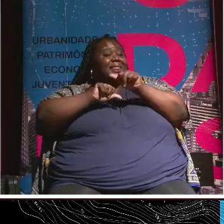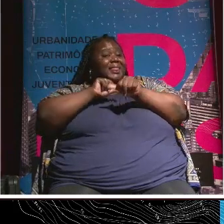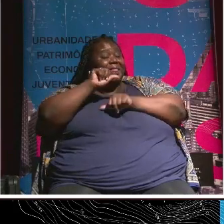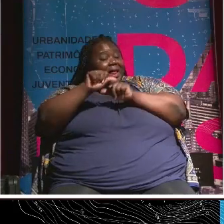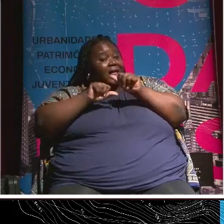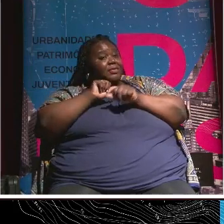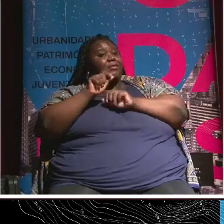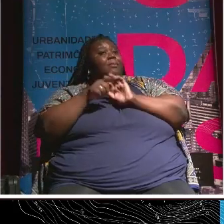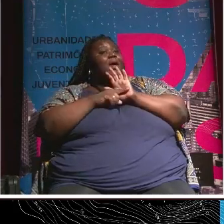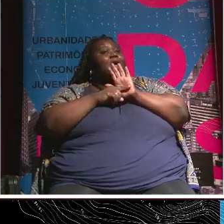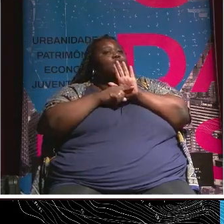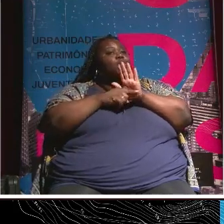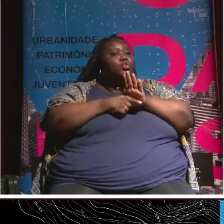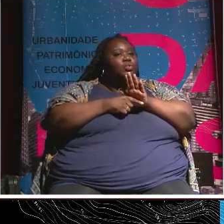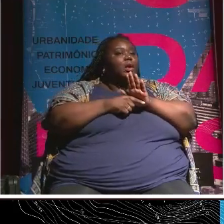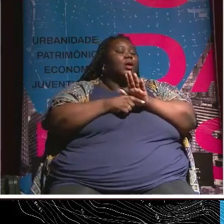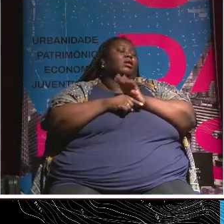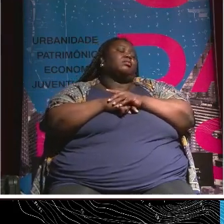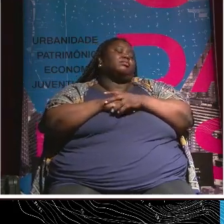e a colaboração